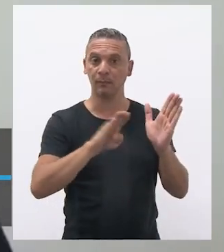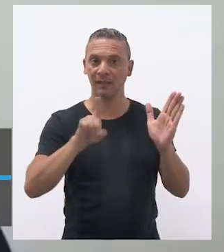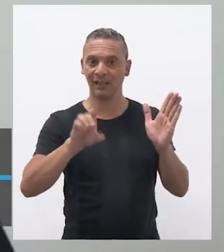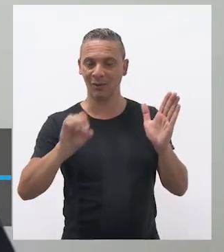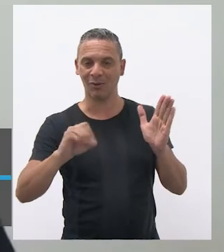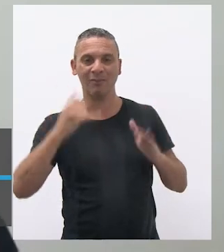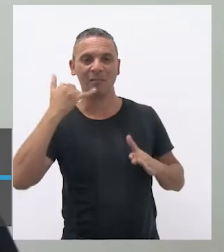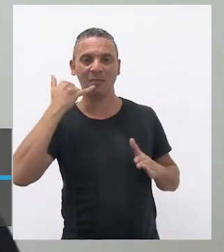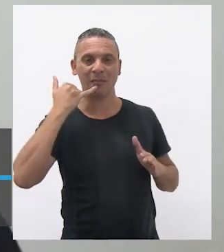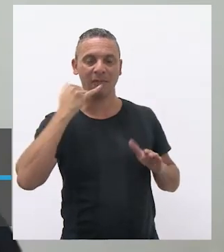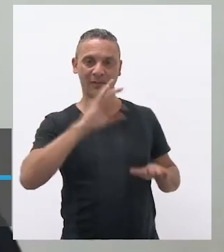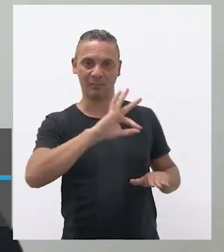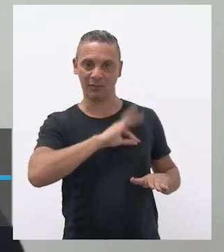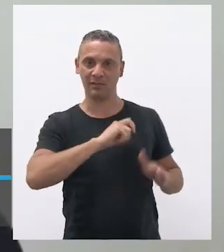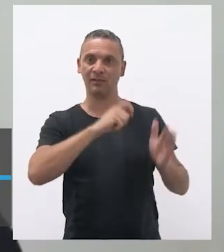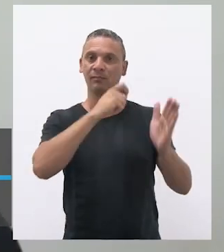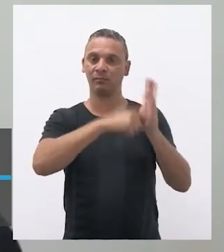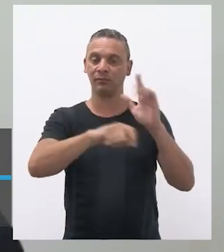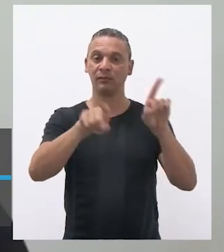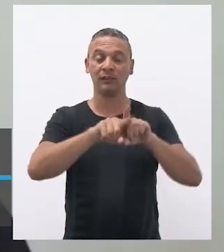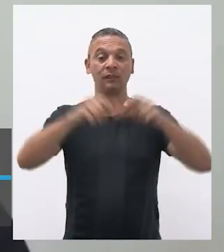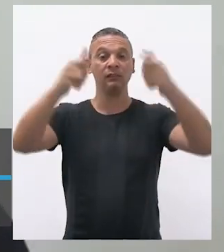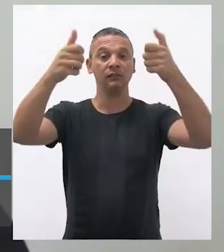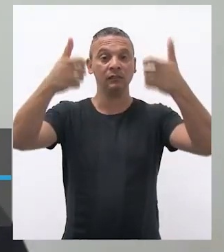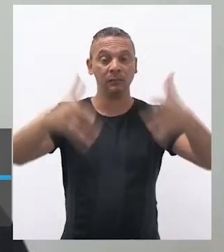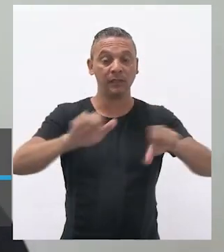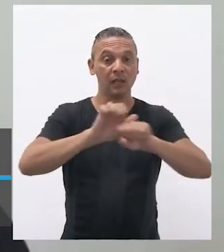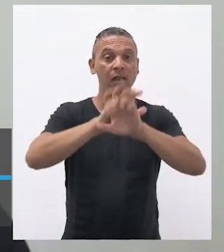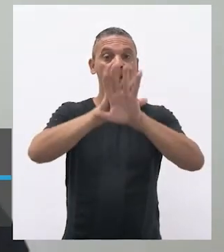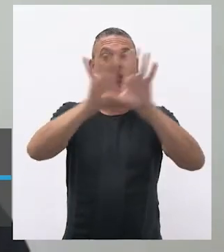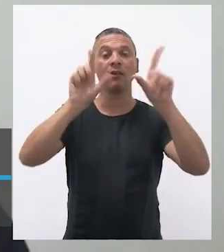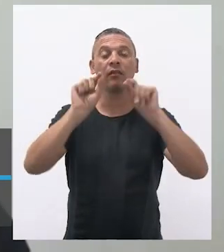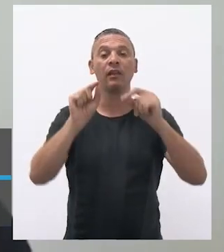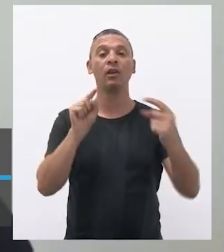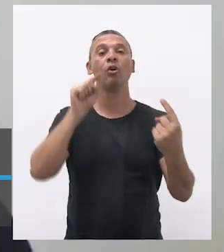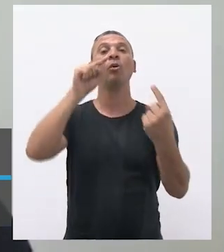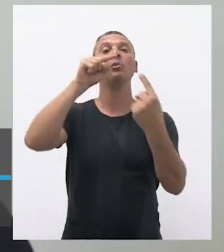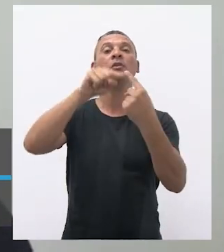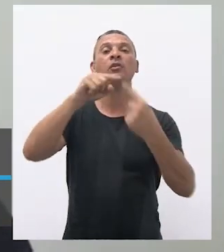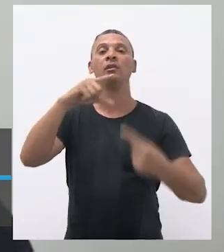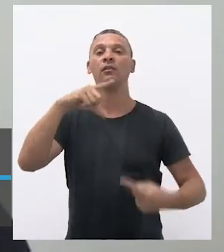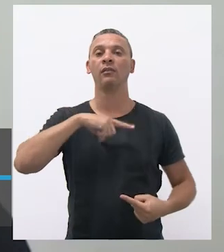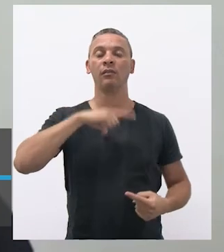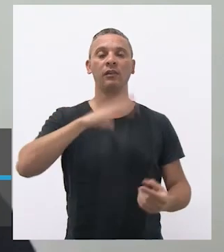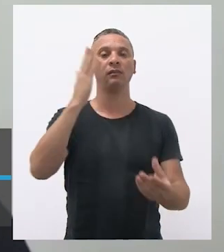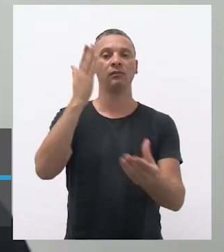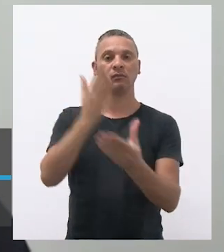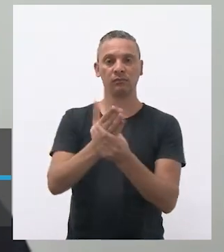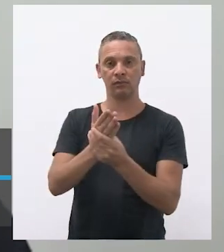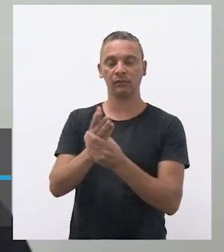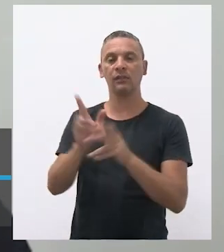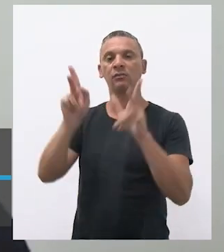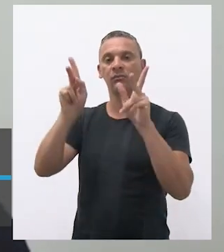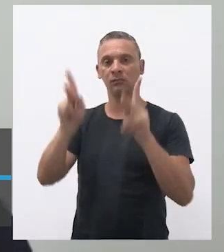ou dos aplicadores do direito desse tipo de violência, quanto em decorrência de sua